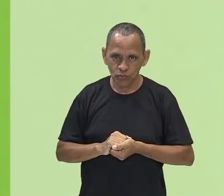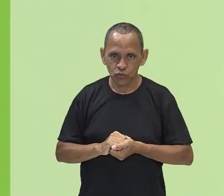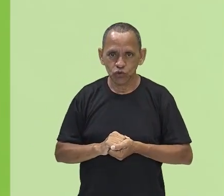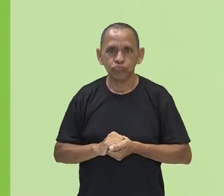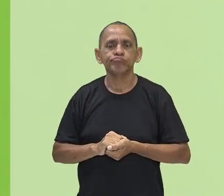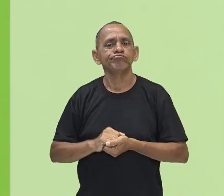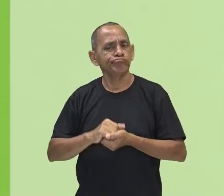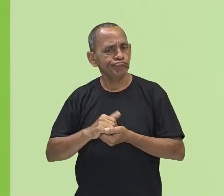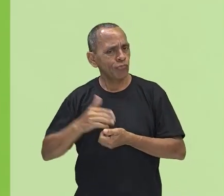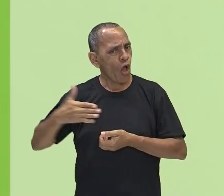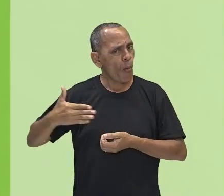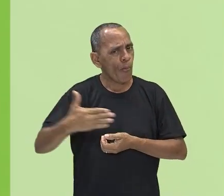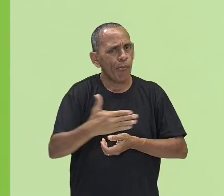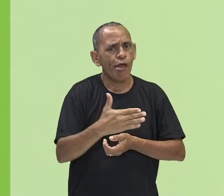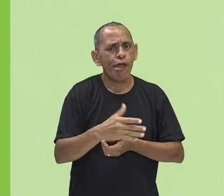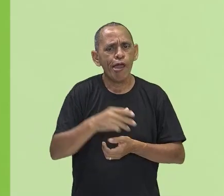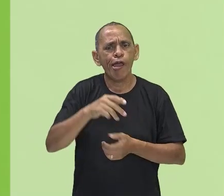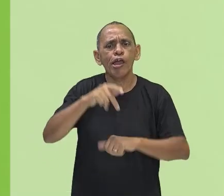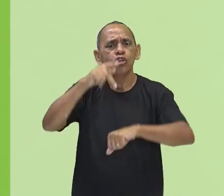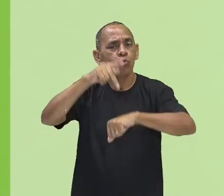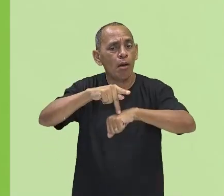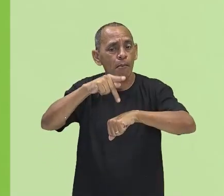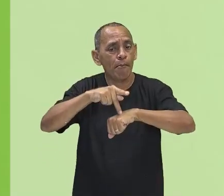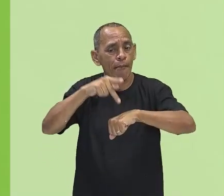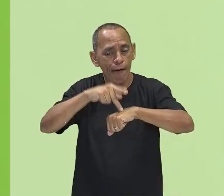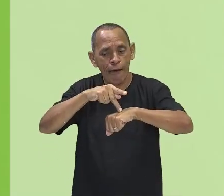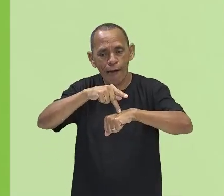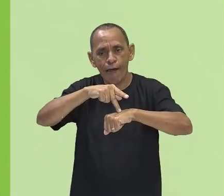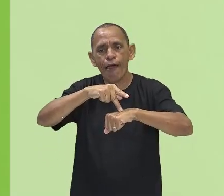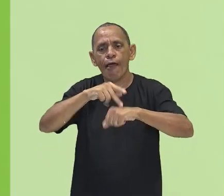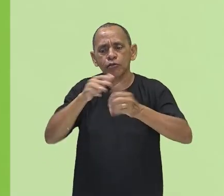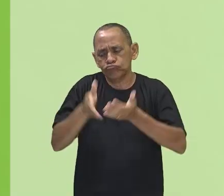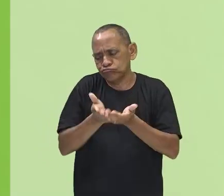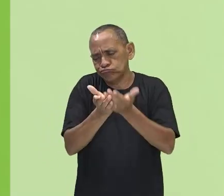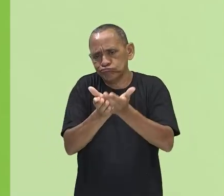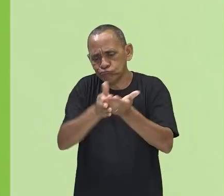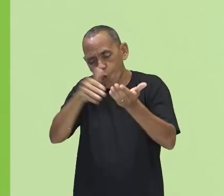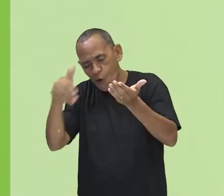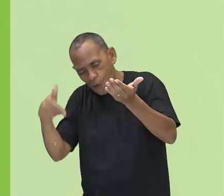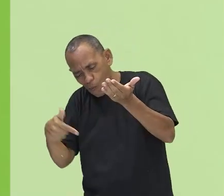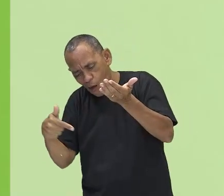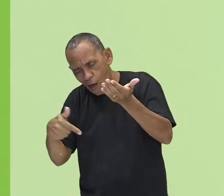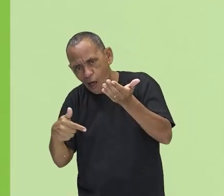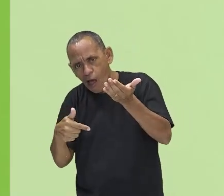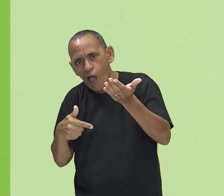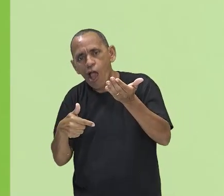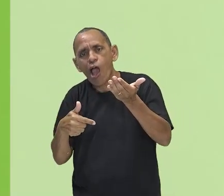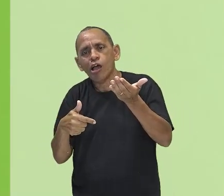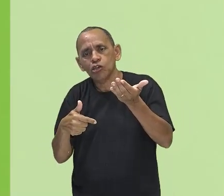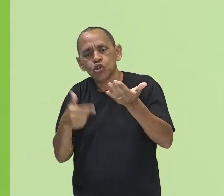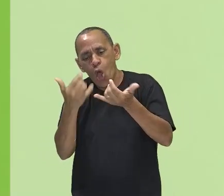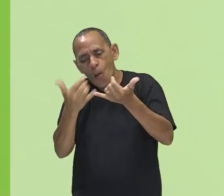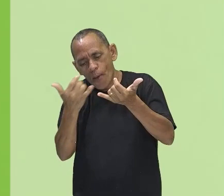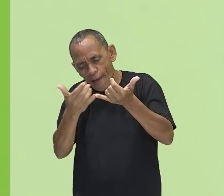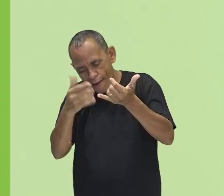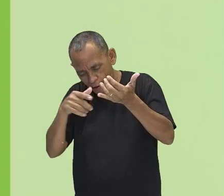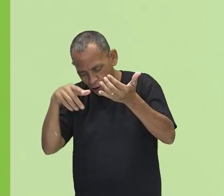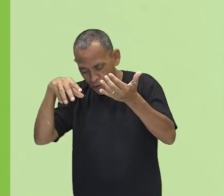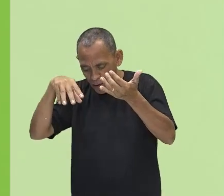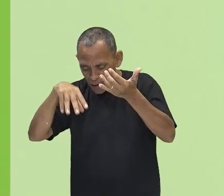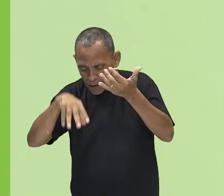objeto ali abaixo da superfície da água, parece que ela está bem, né, naquele ponto. Quando você vai